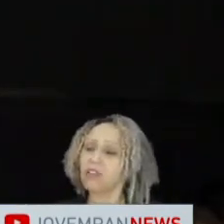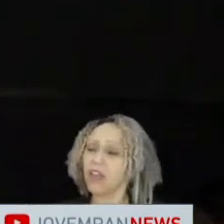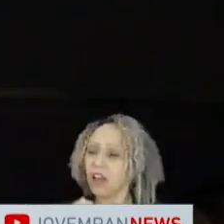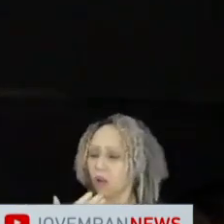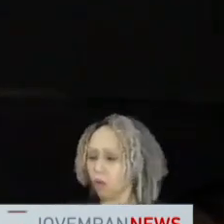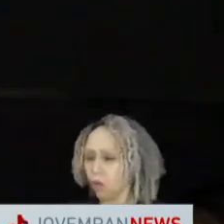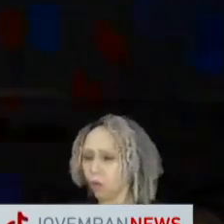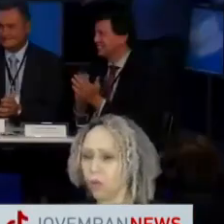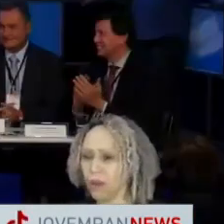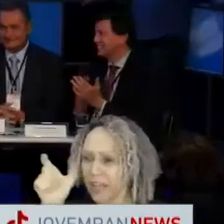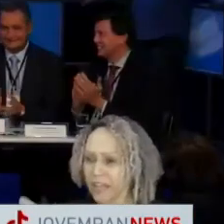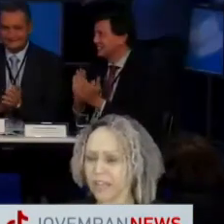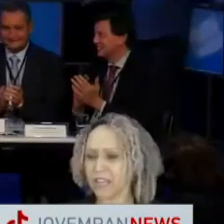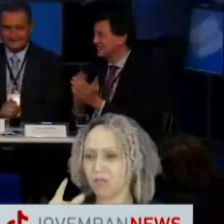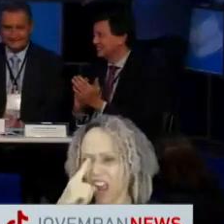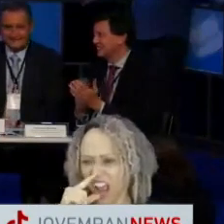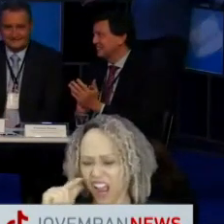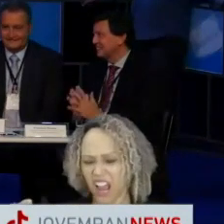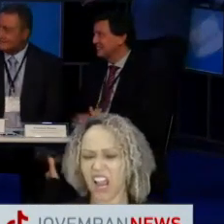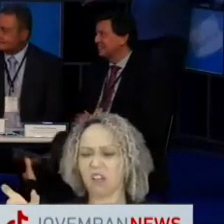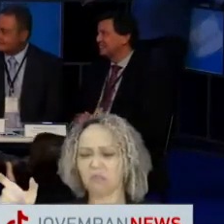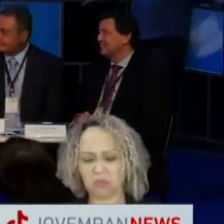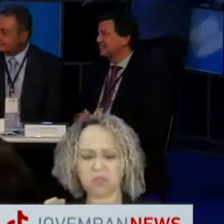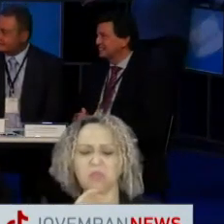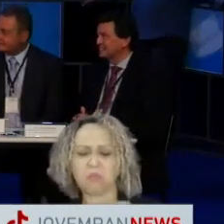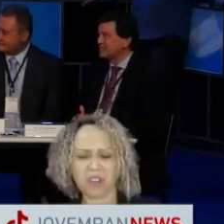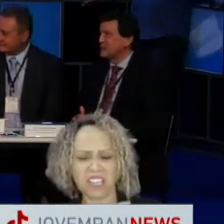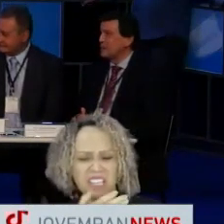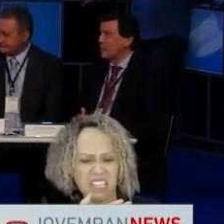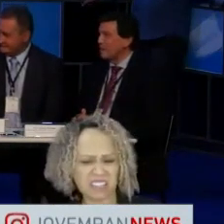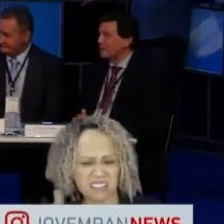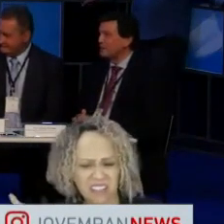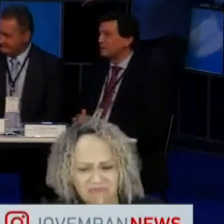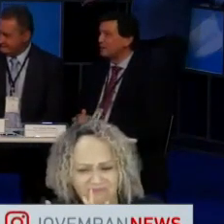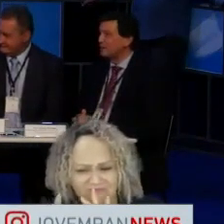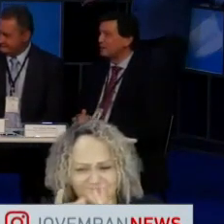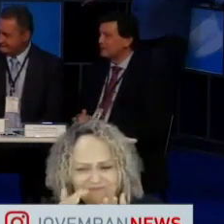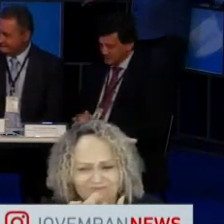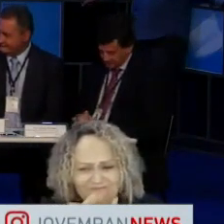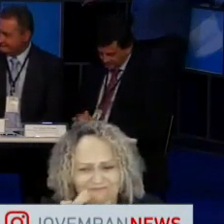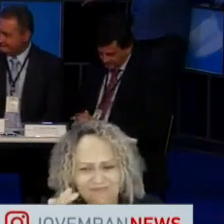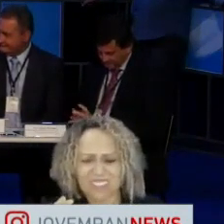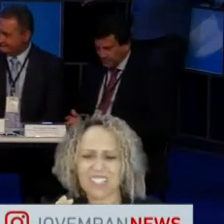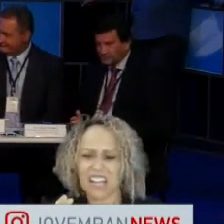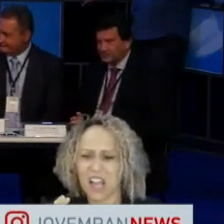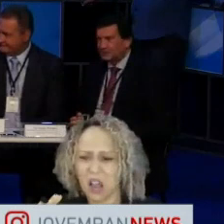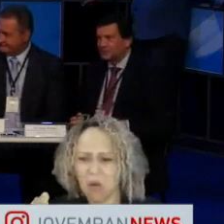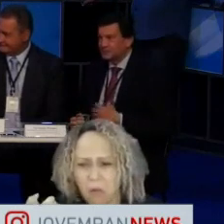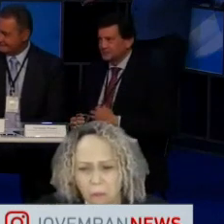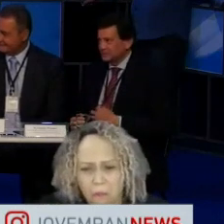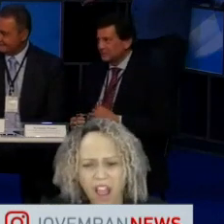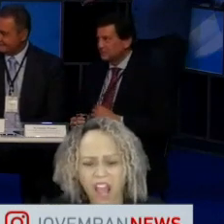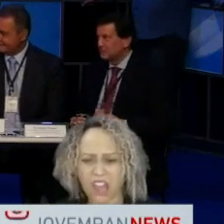Companheiro leal, dedicado, parceiro com espírito público. Eu quero dizer, essa guerreira,